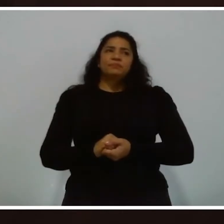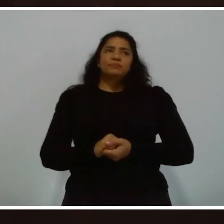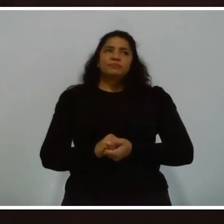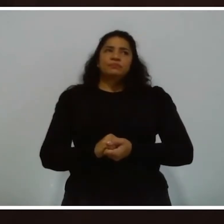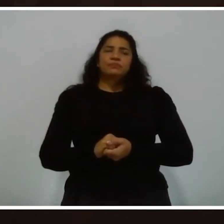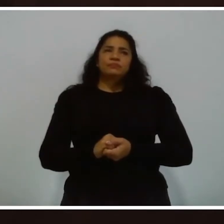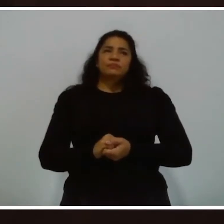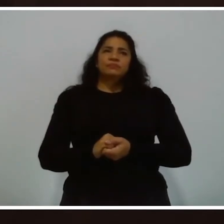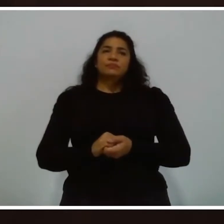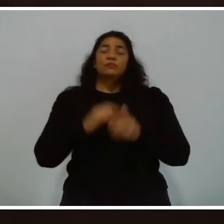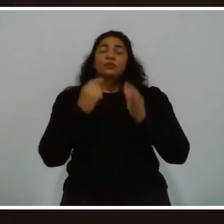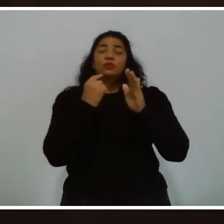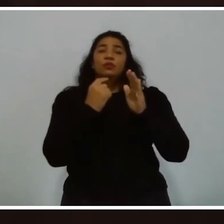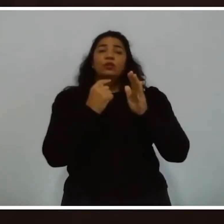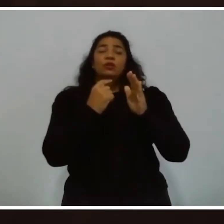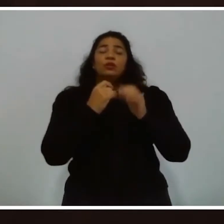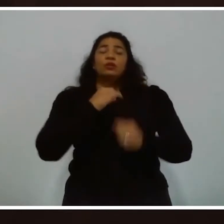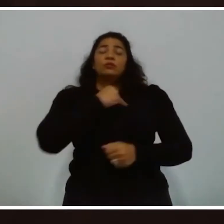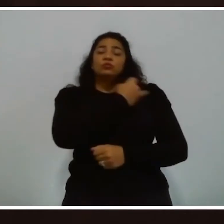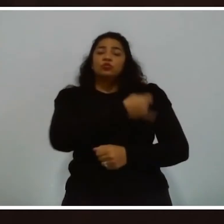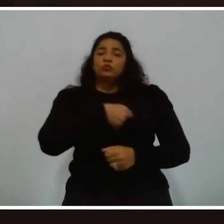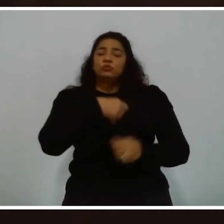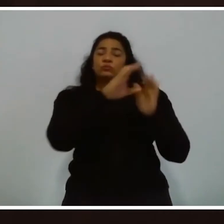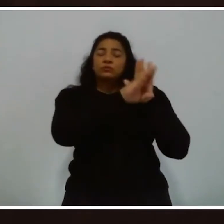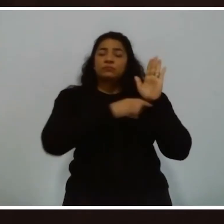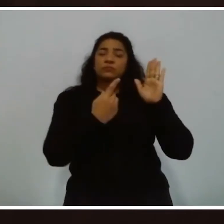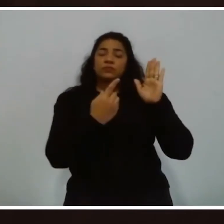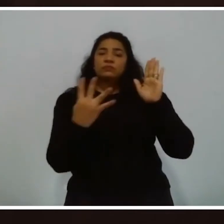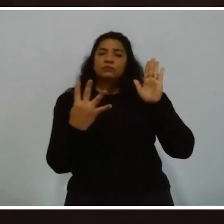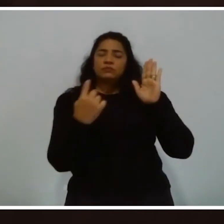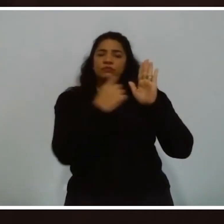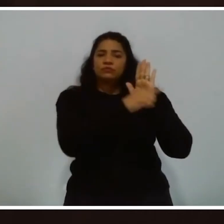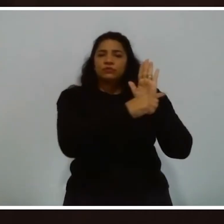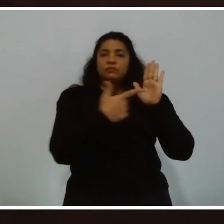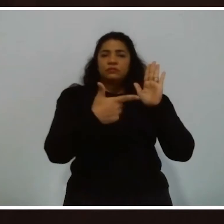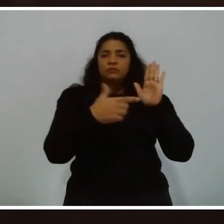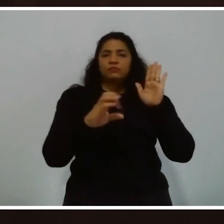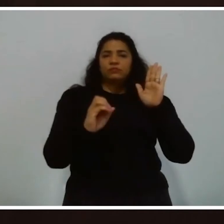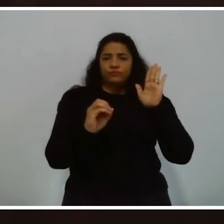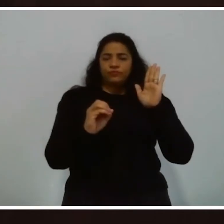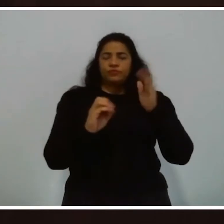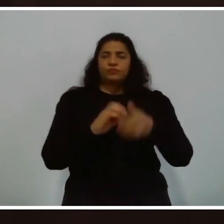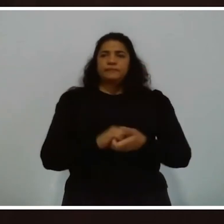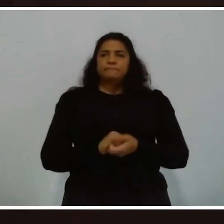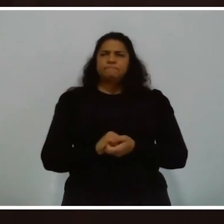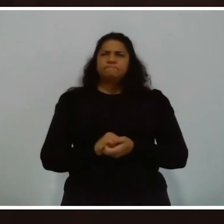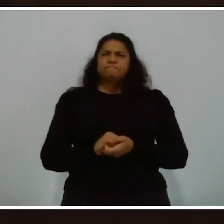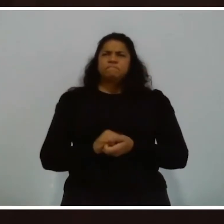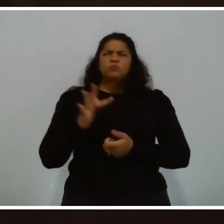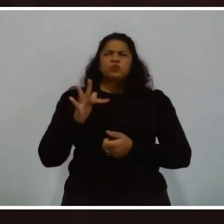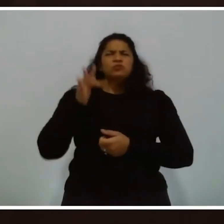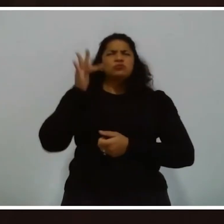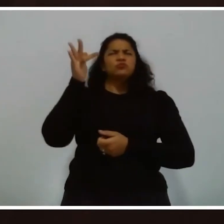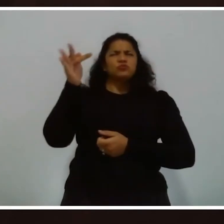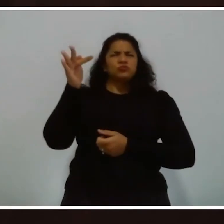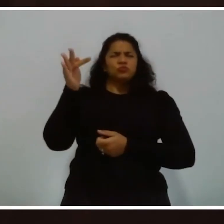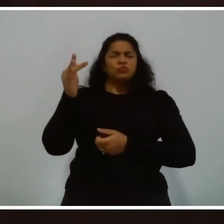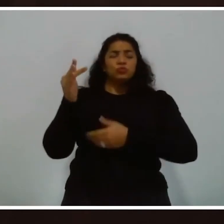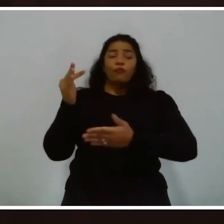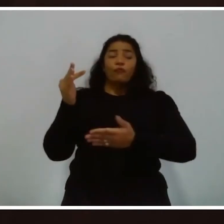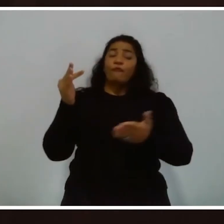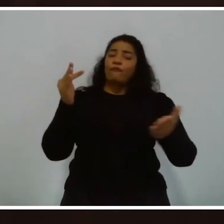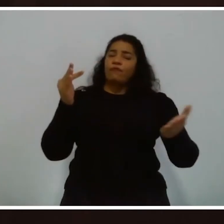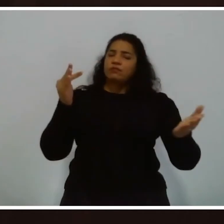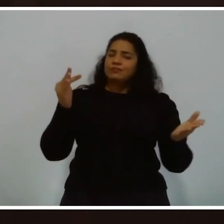Versículo 20, João 14 ainda, versículo 20. Naquele dia, vós conhecereis que eu estou em